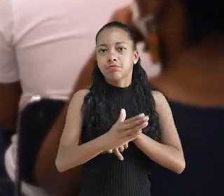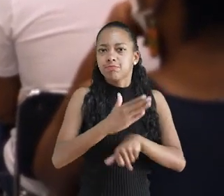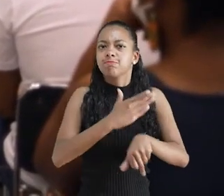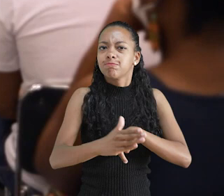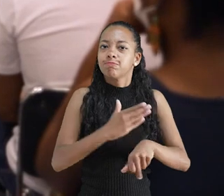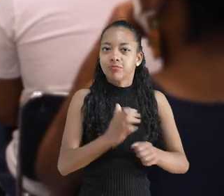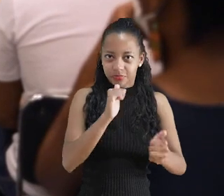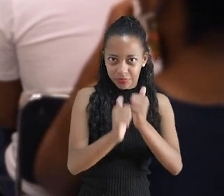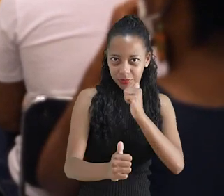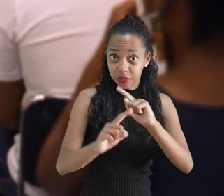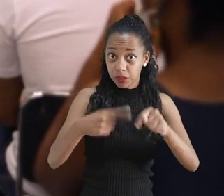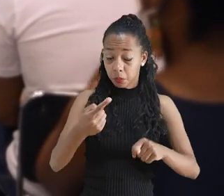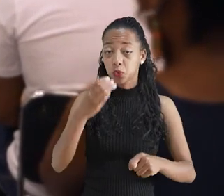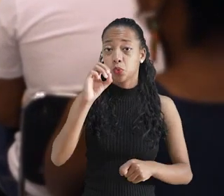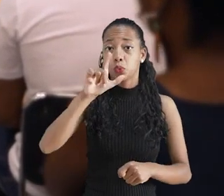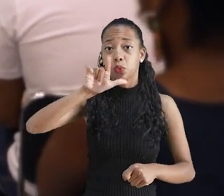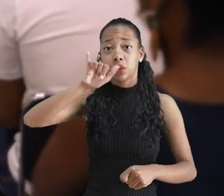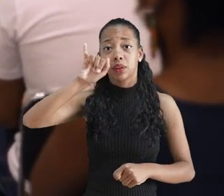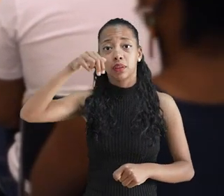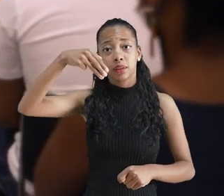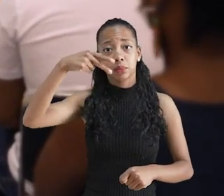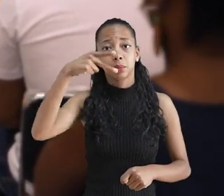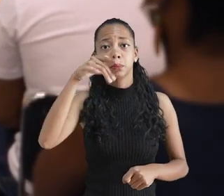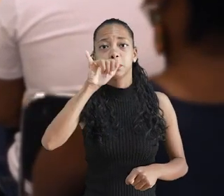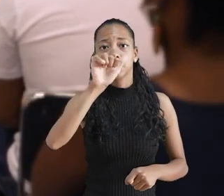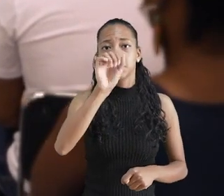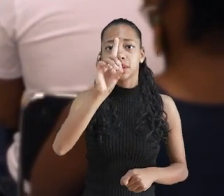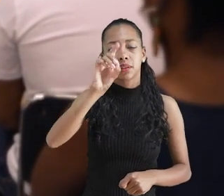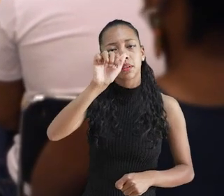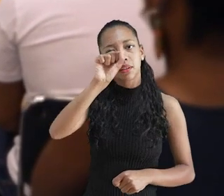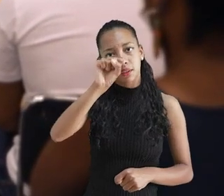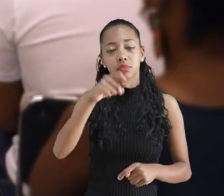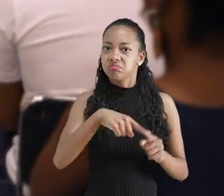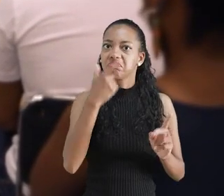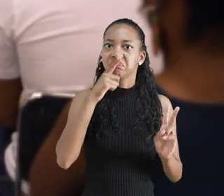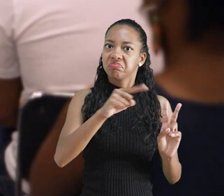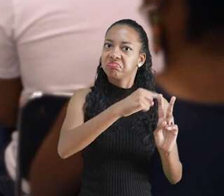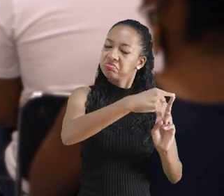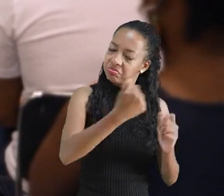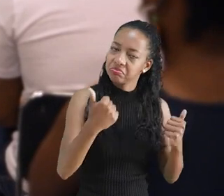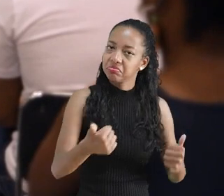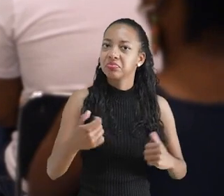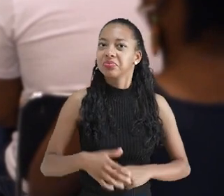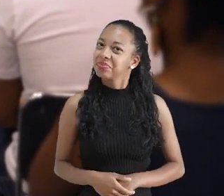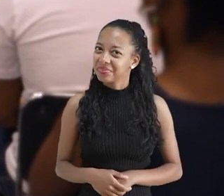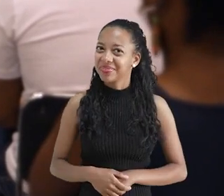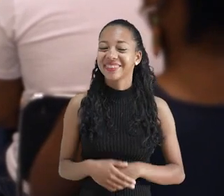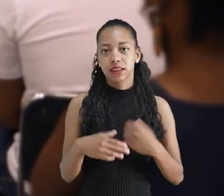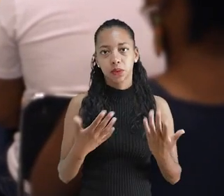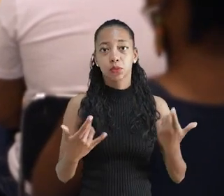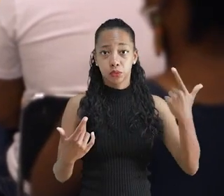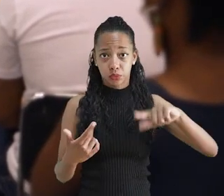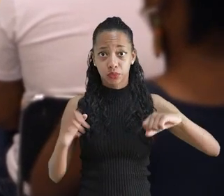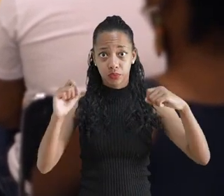olímpicos então Eh falta muito investimento falta muita coisa para melhorar Mas uma coisa eu posso dizer para vocês no início